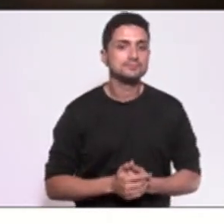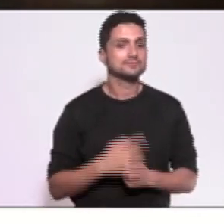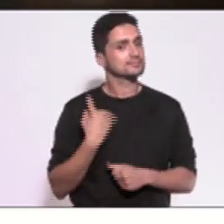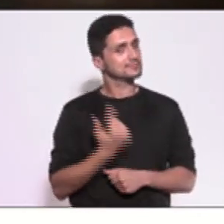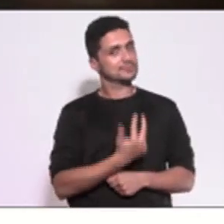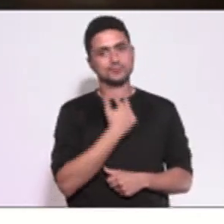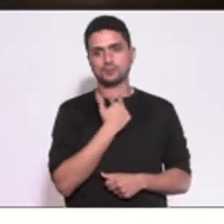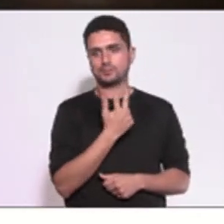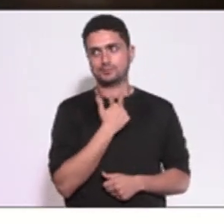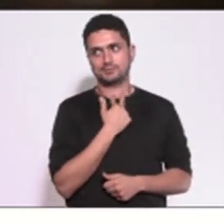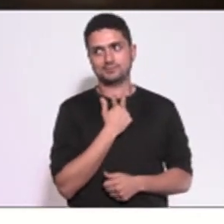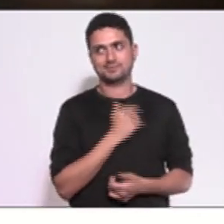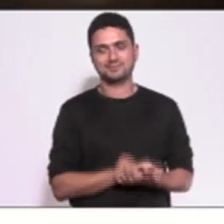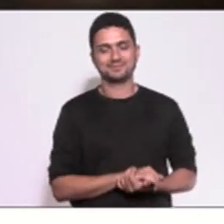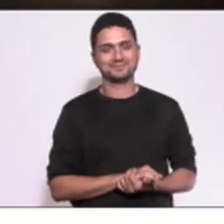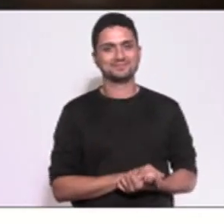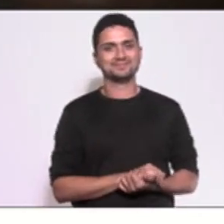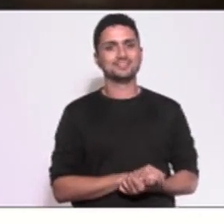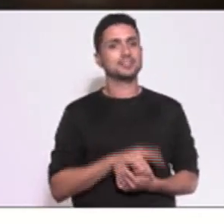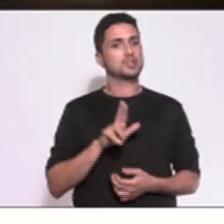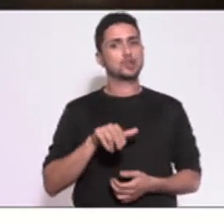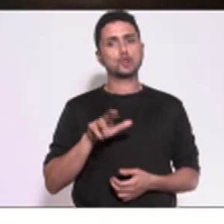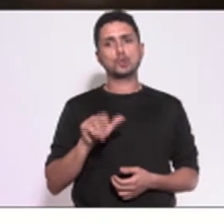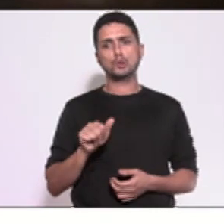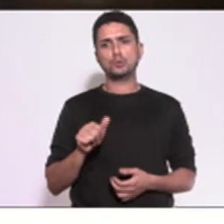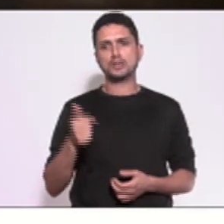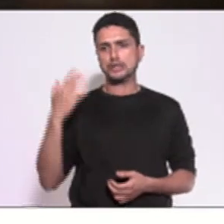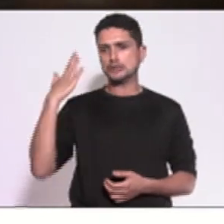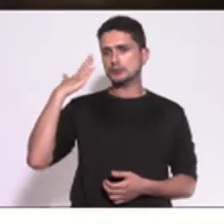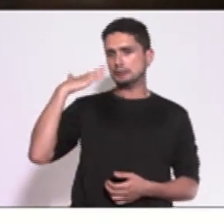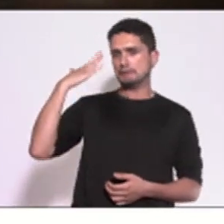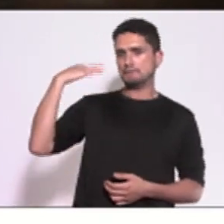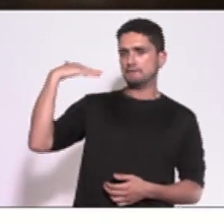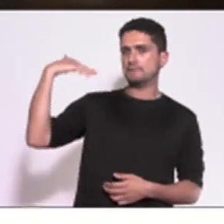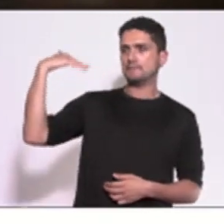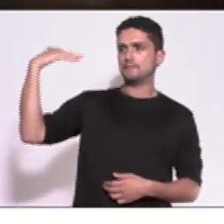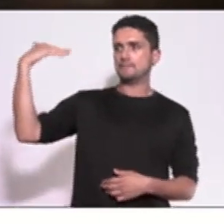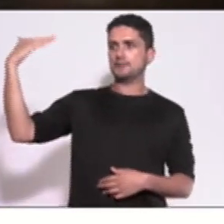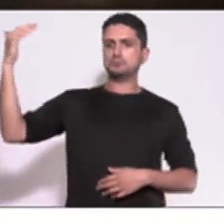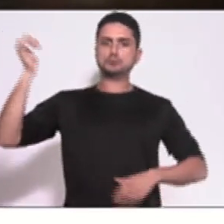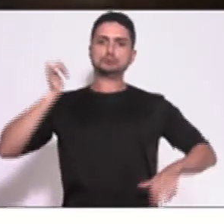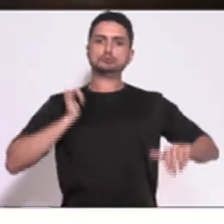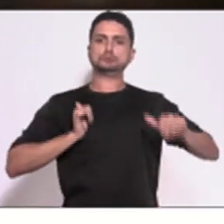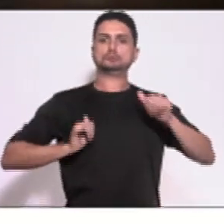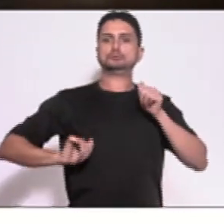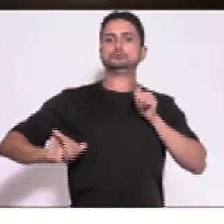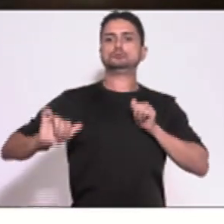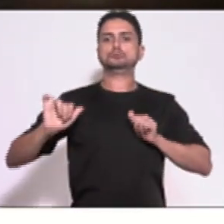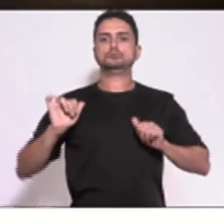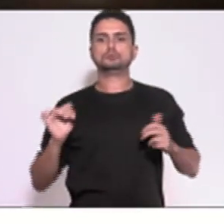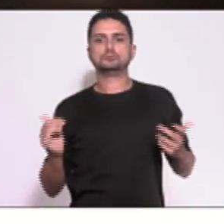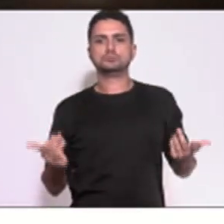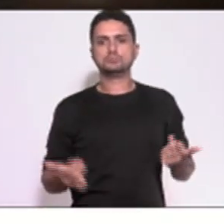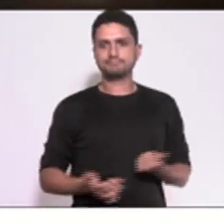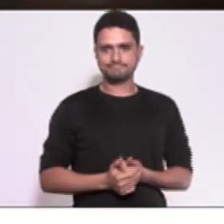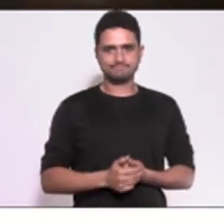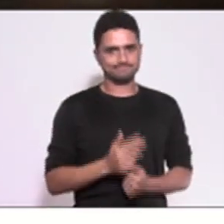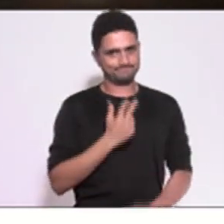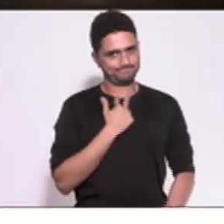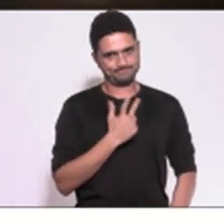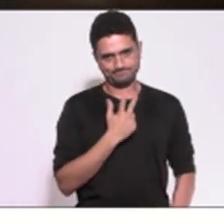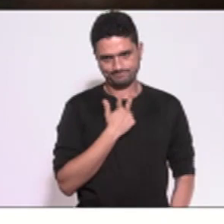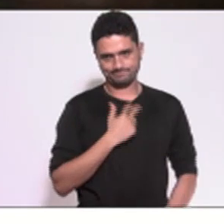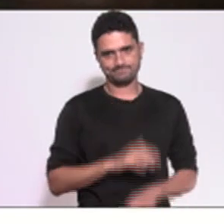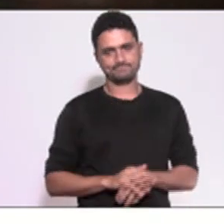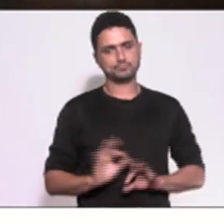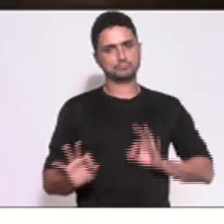podemos jamais nos embriagar pelo sucesso. O sucesso tem dois lados. Tem um lado